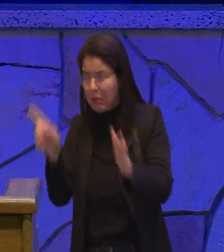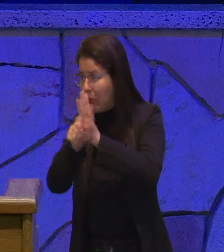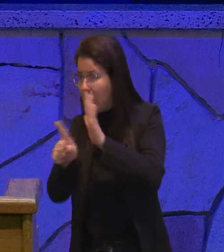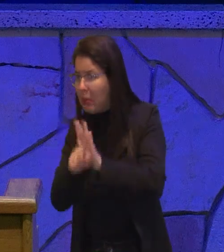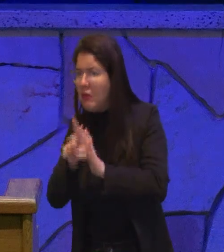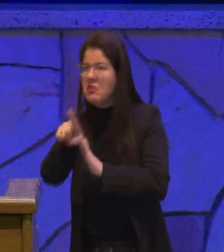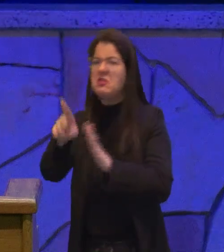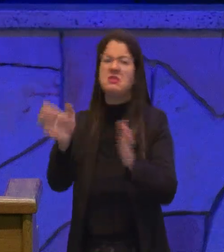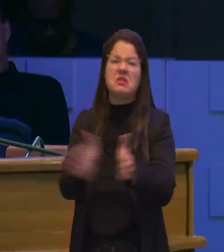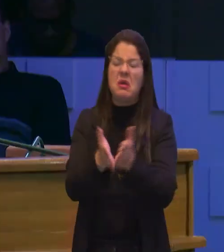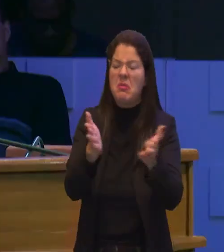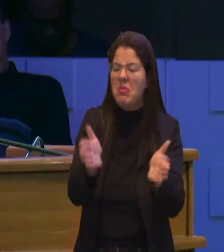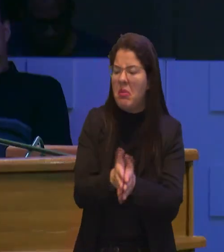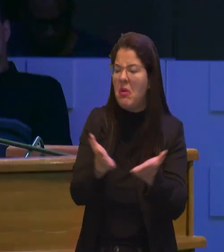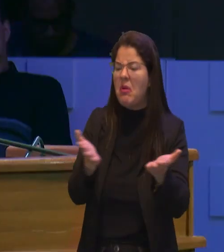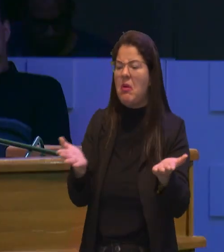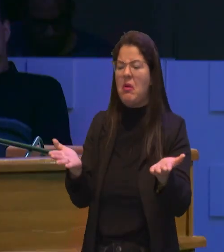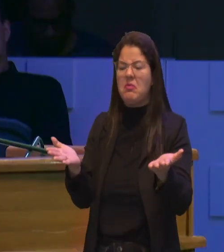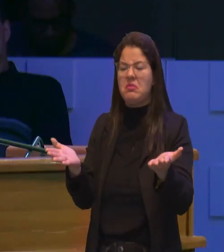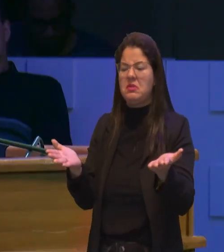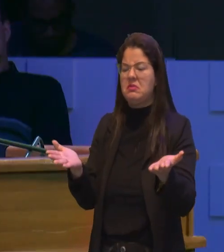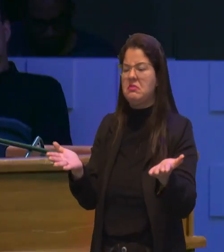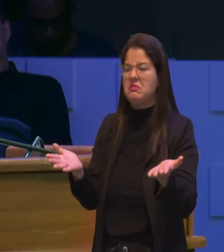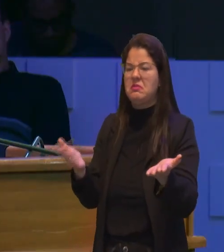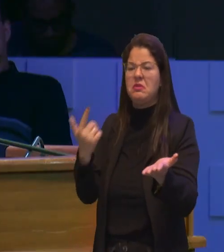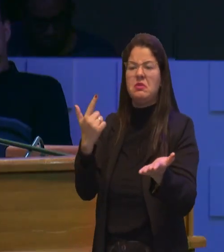Você é pobre, cego e nu?